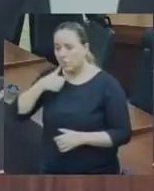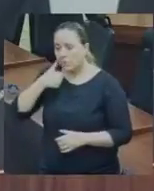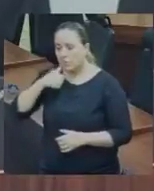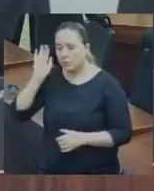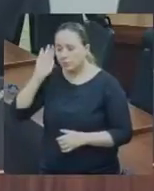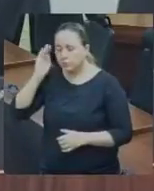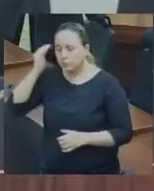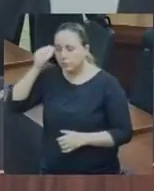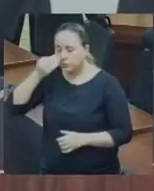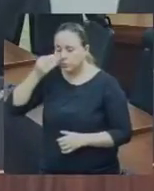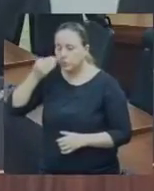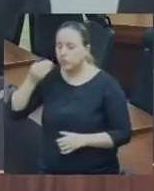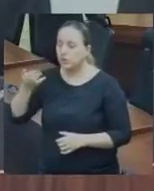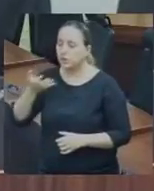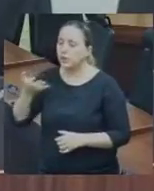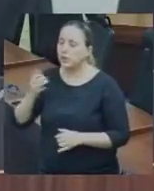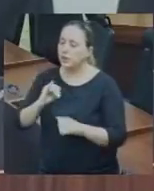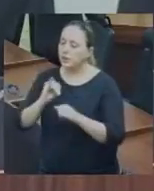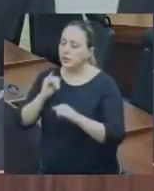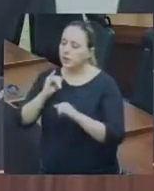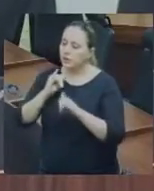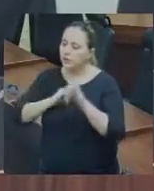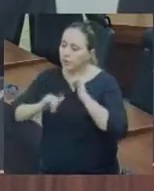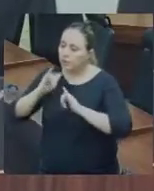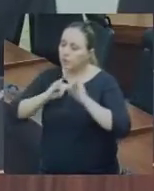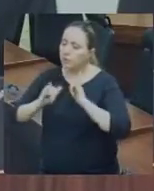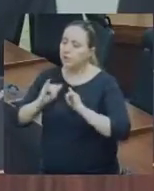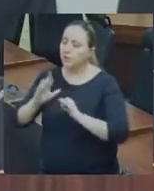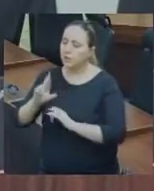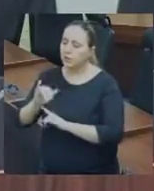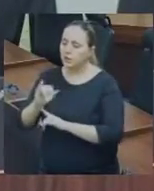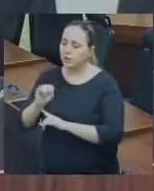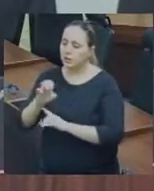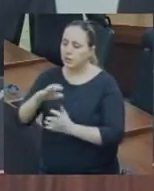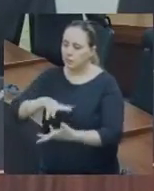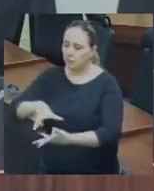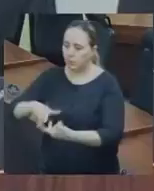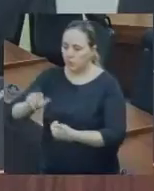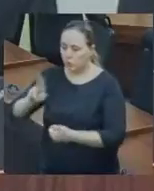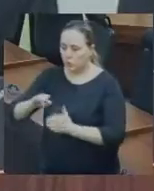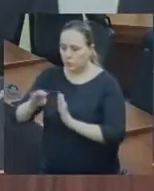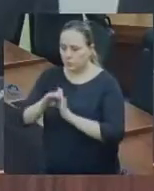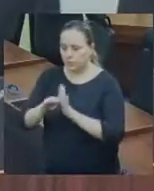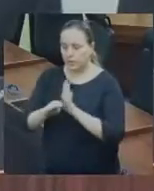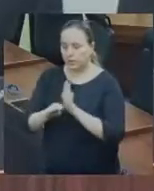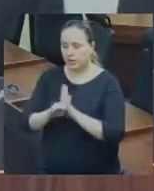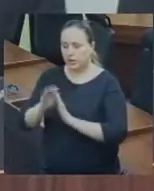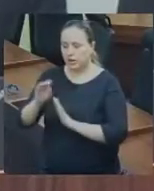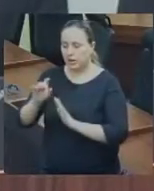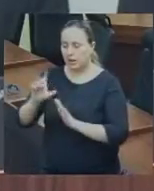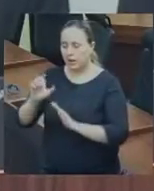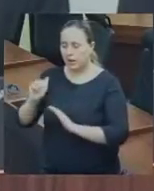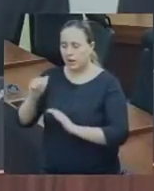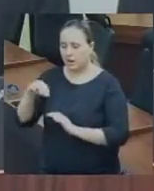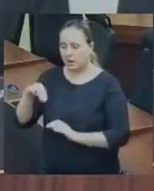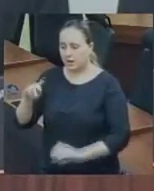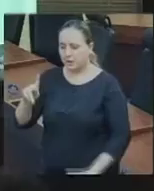informações sobre investimentos ea crise econômica mundial utilizando um programa ampliador de tela